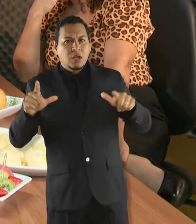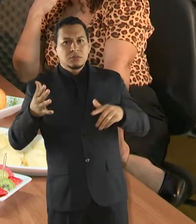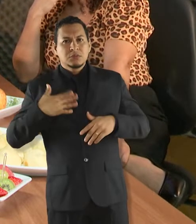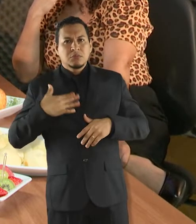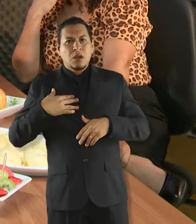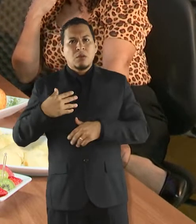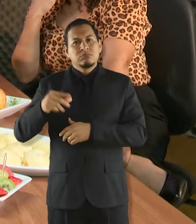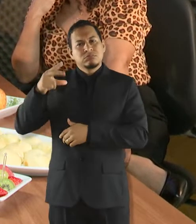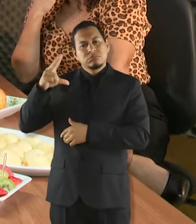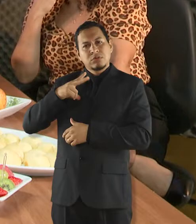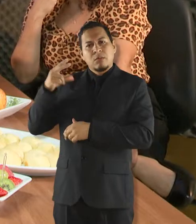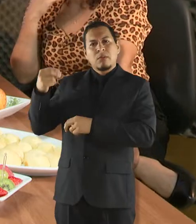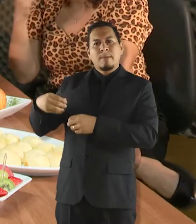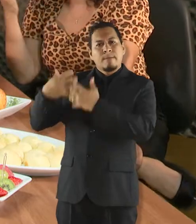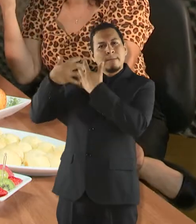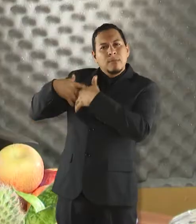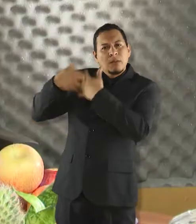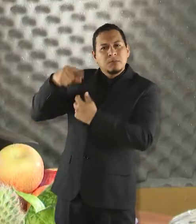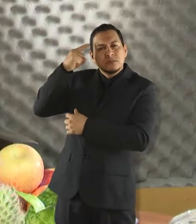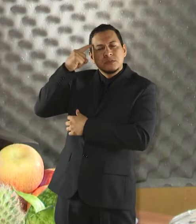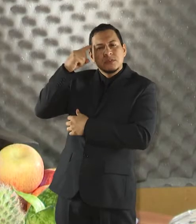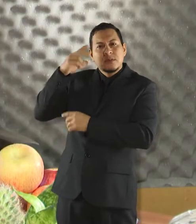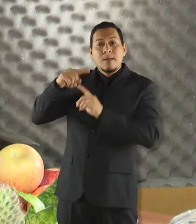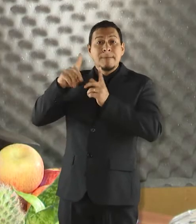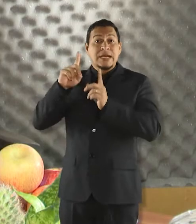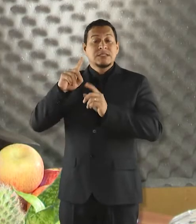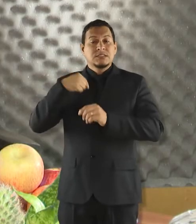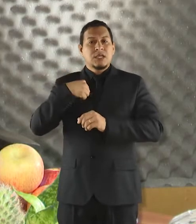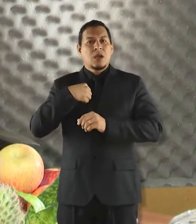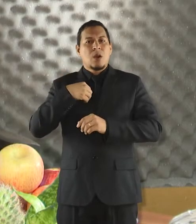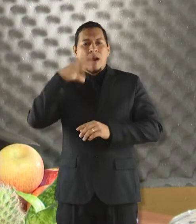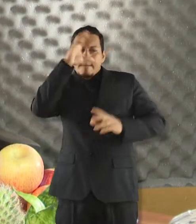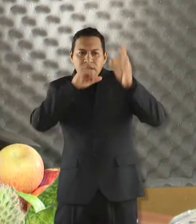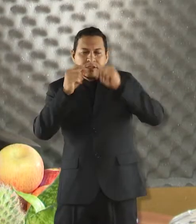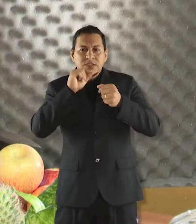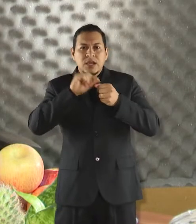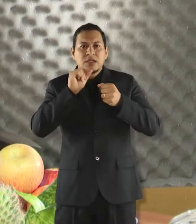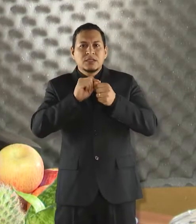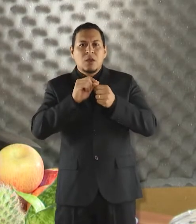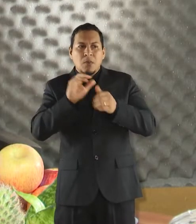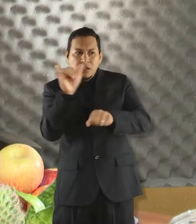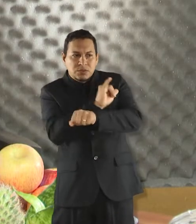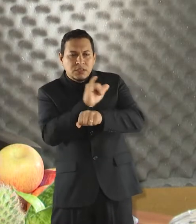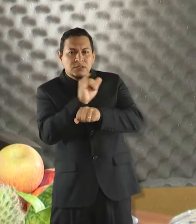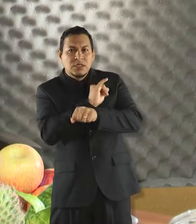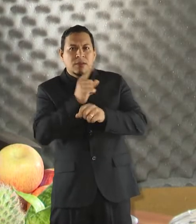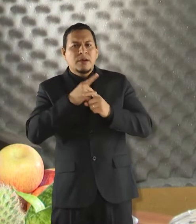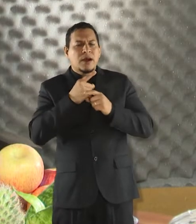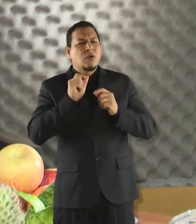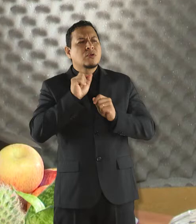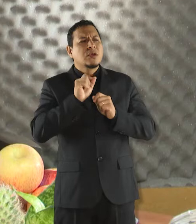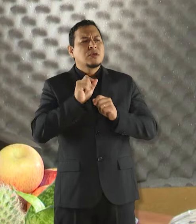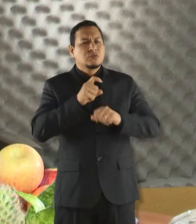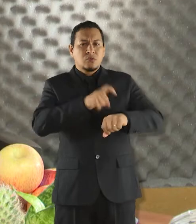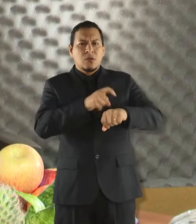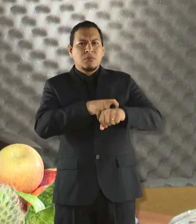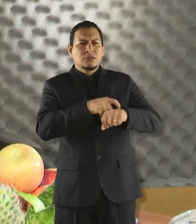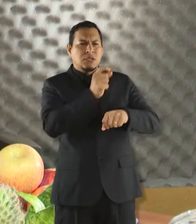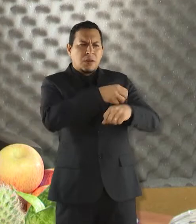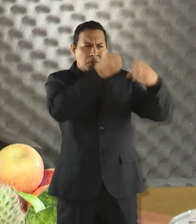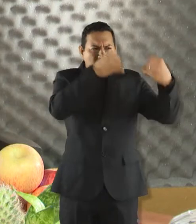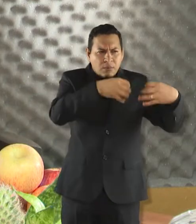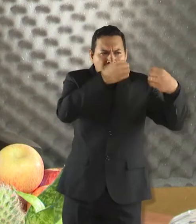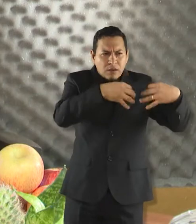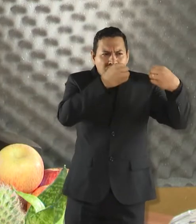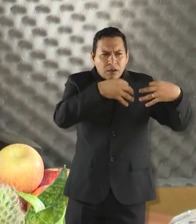né? Mas realmente parece que eu criei uma casca ali para quando eu saísse dali, eu não ficasse remoendo aquelas histórias. Claro.